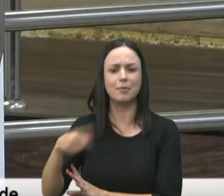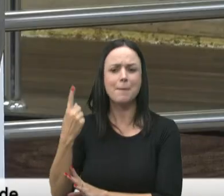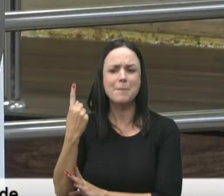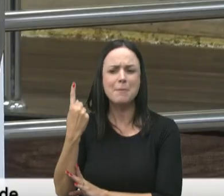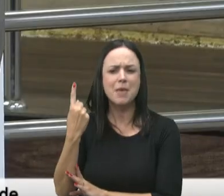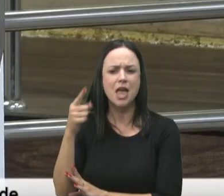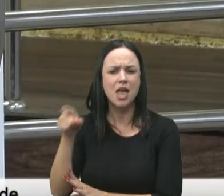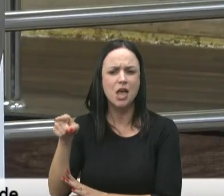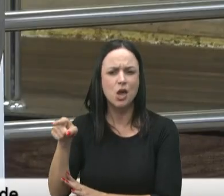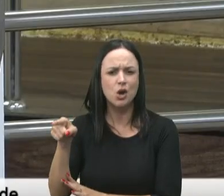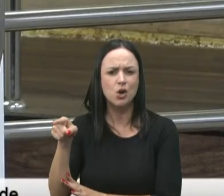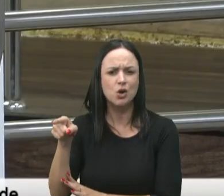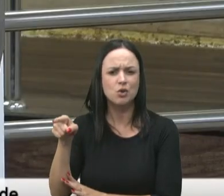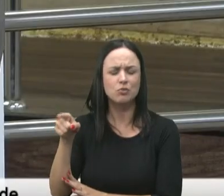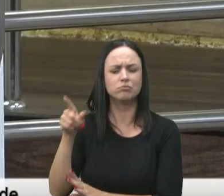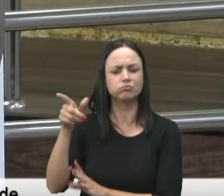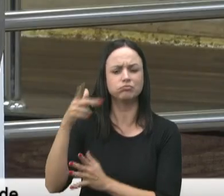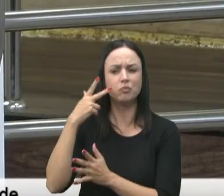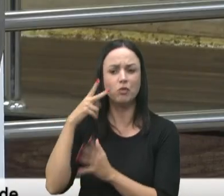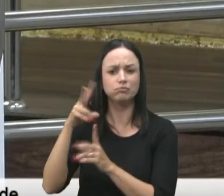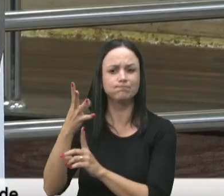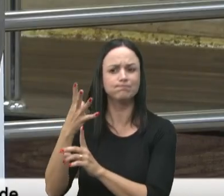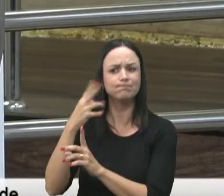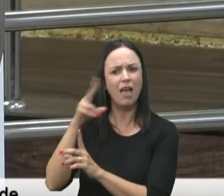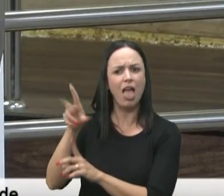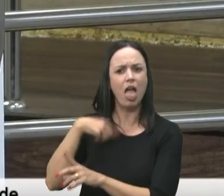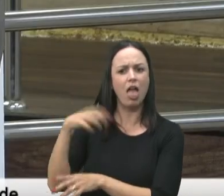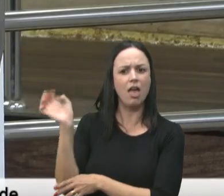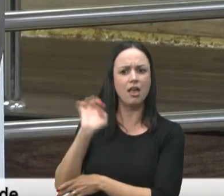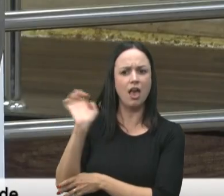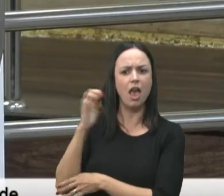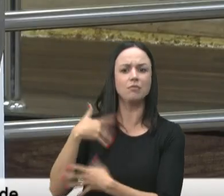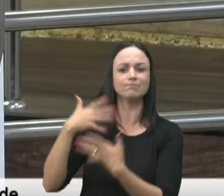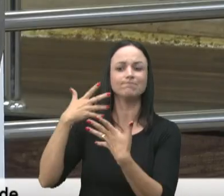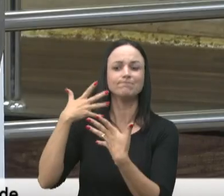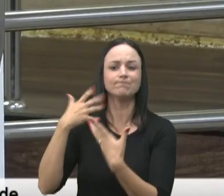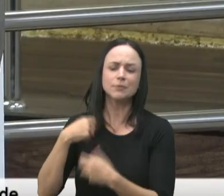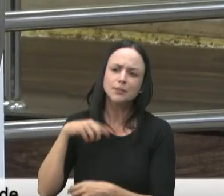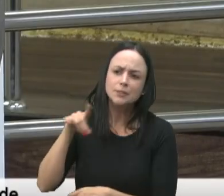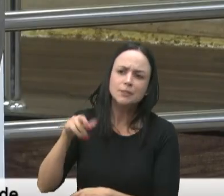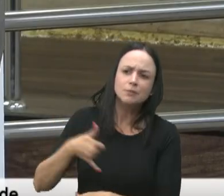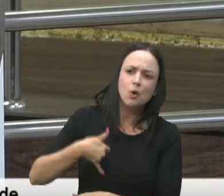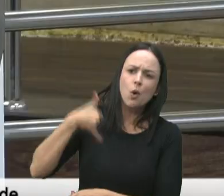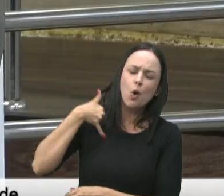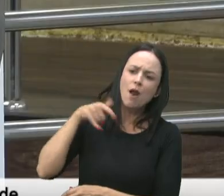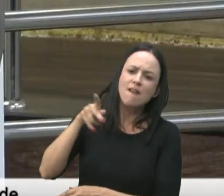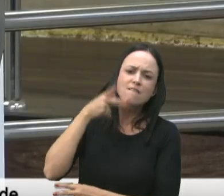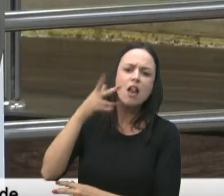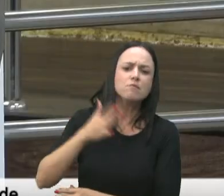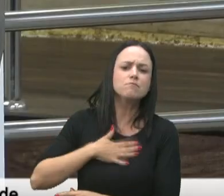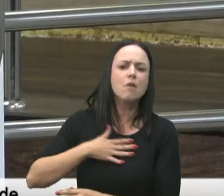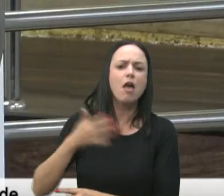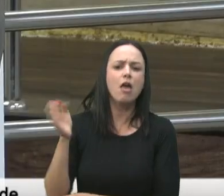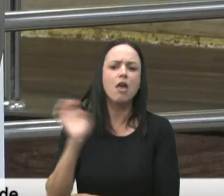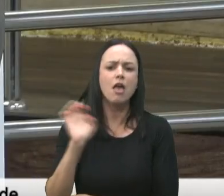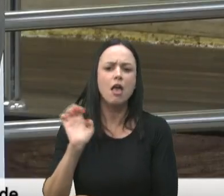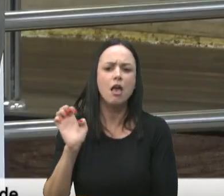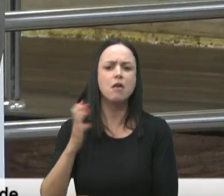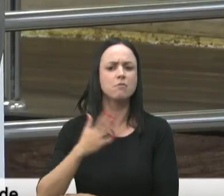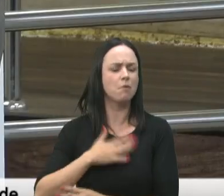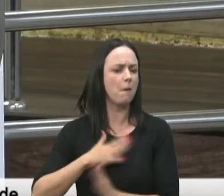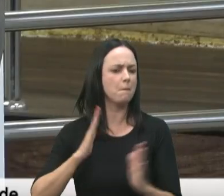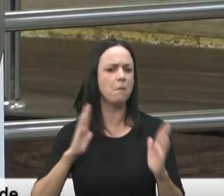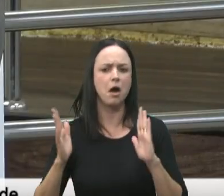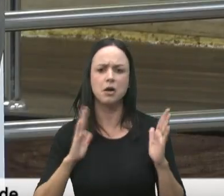assumidamente dizia que era gay, e que mais do que ser gay, se orgulhava de ser gay, fazia do seu mandato